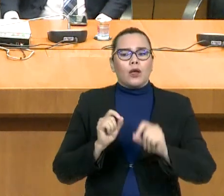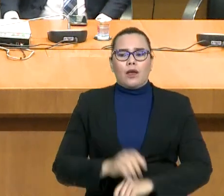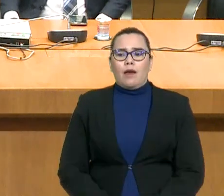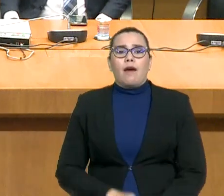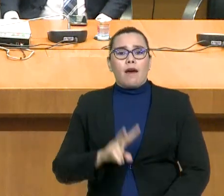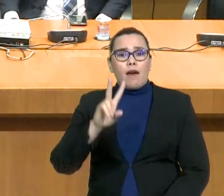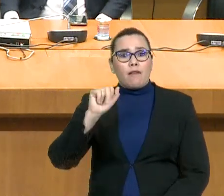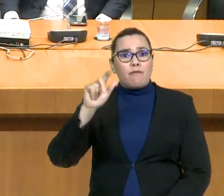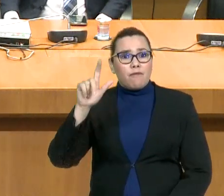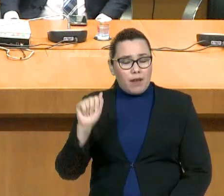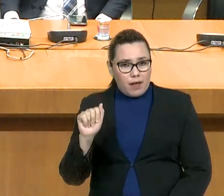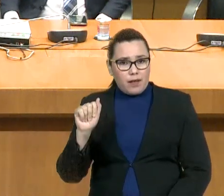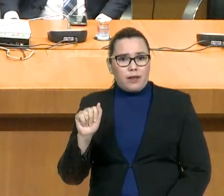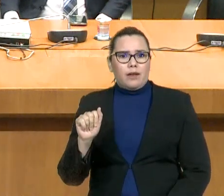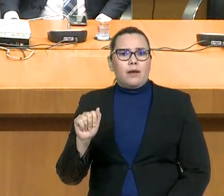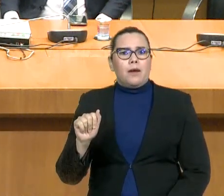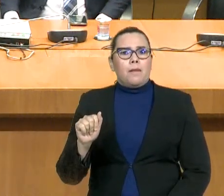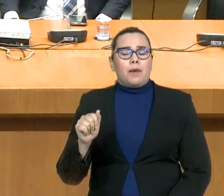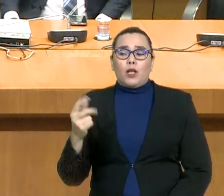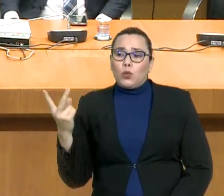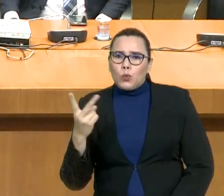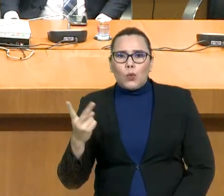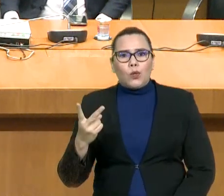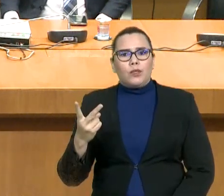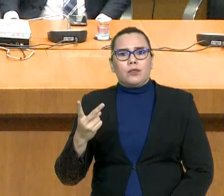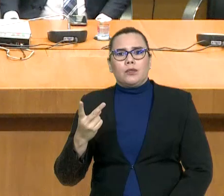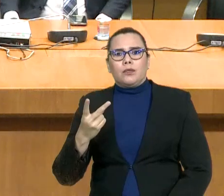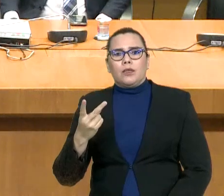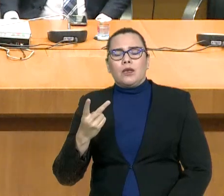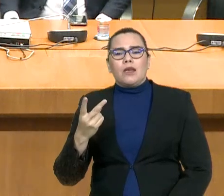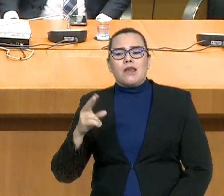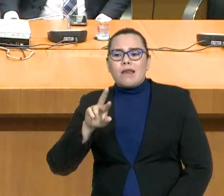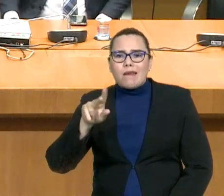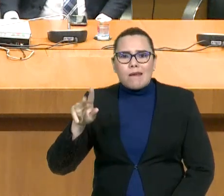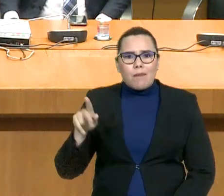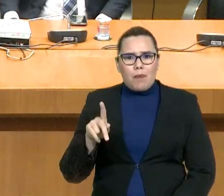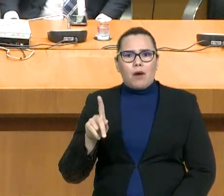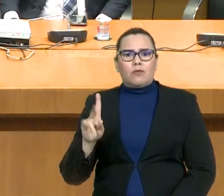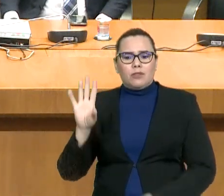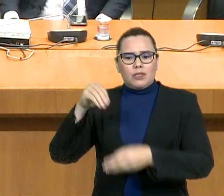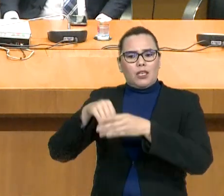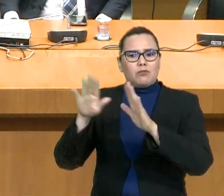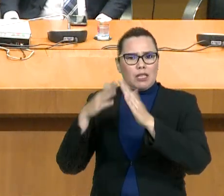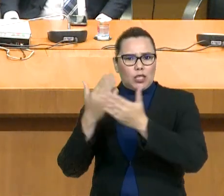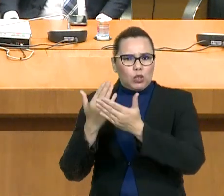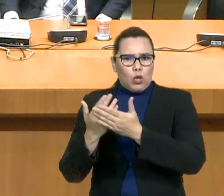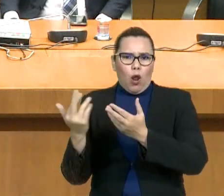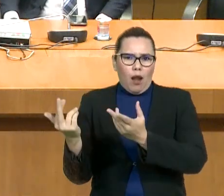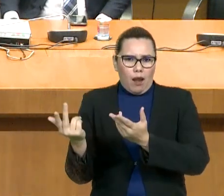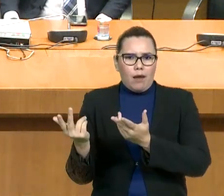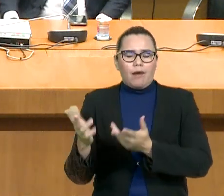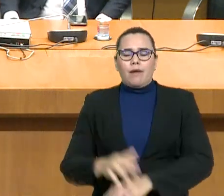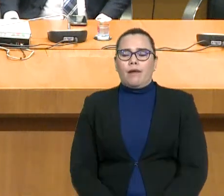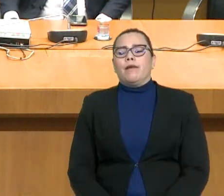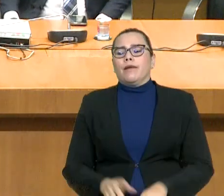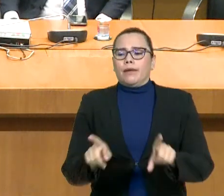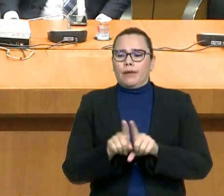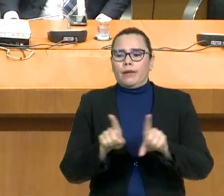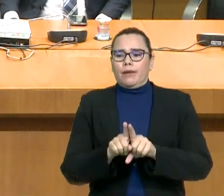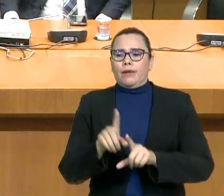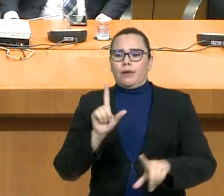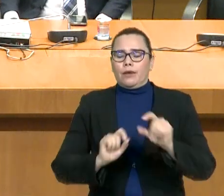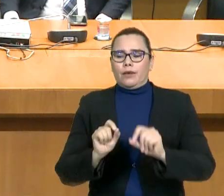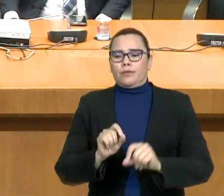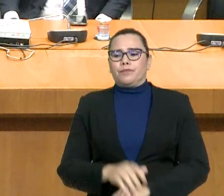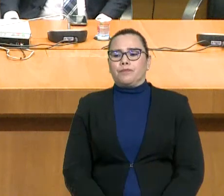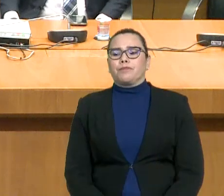para irmãos no mesmo estabelecimento de ensino público. Projeto de lei número 281/2023, de autoria do deputado Cláudio